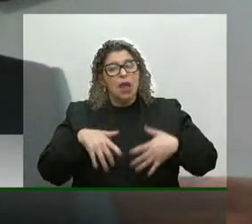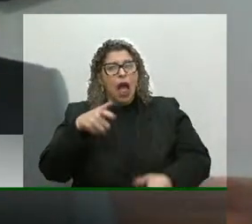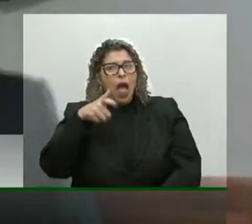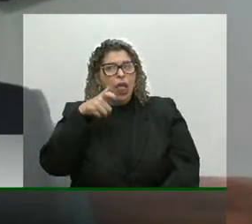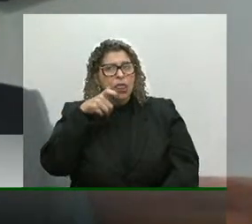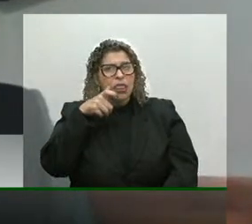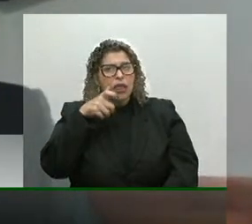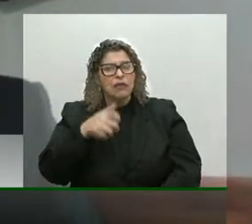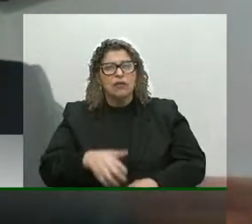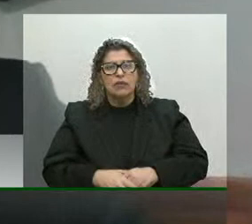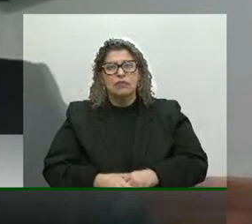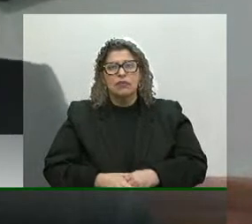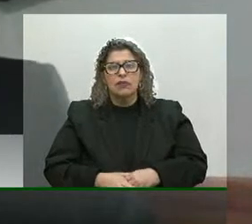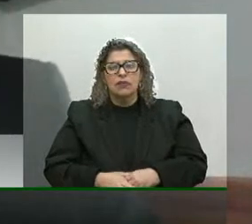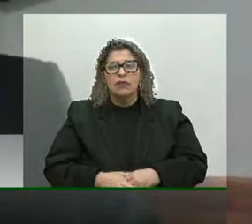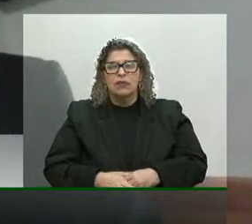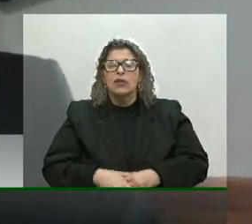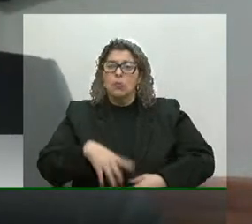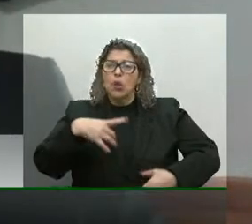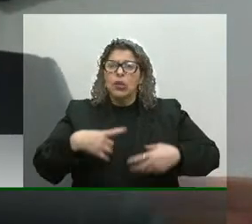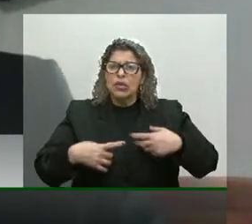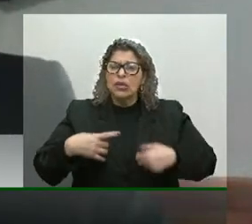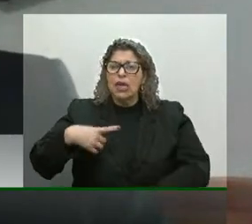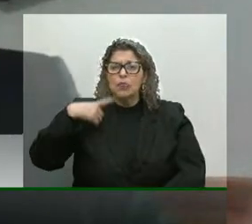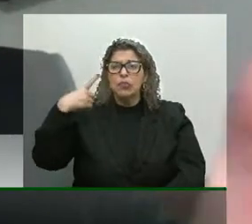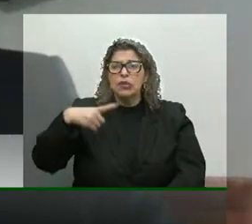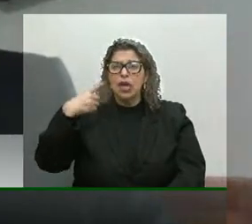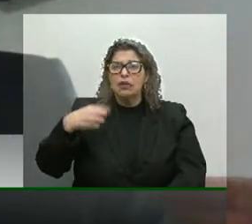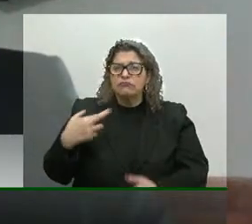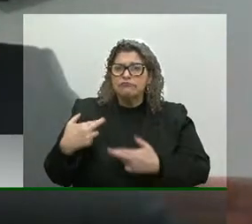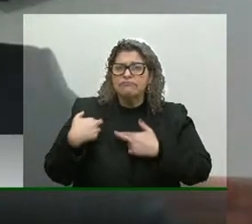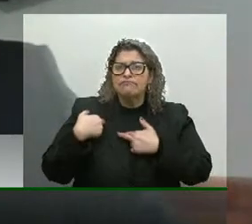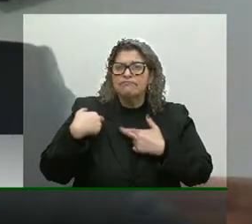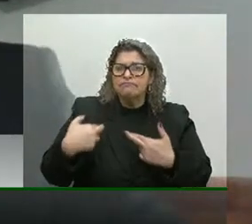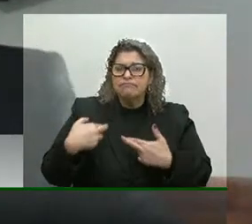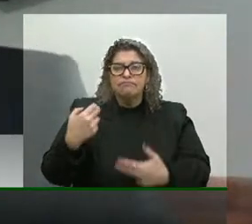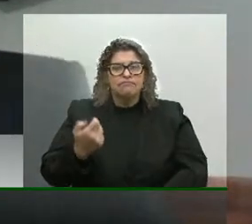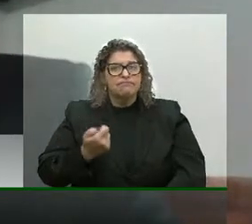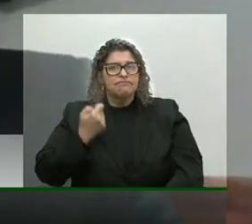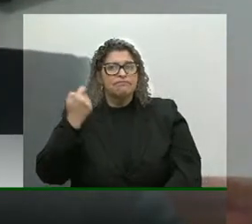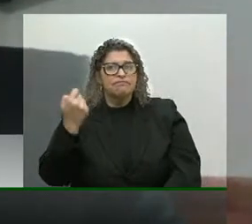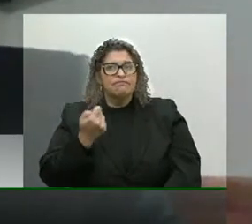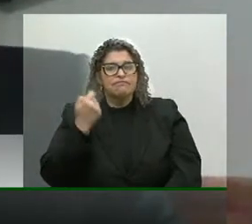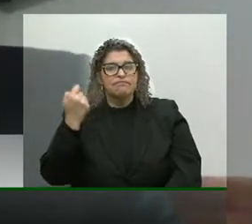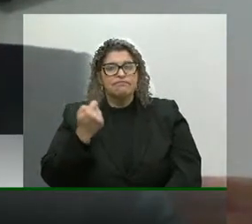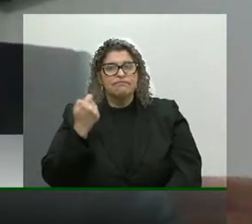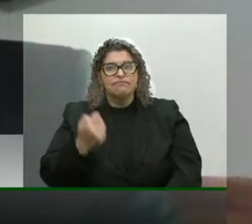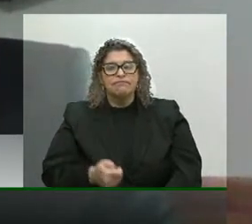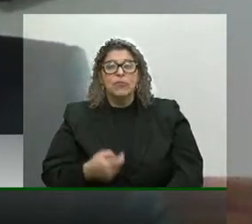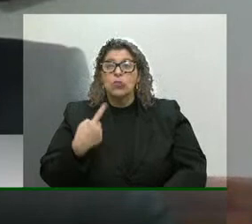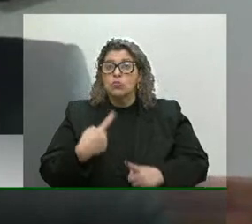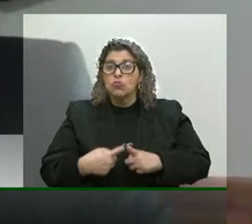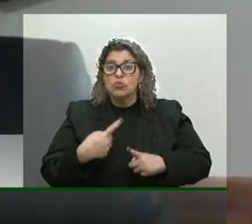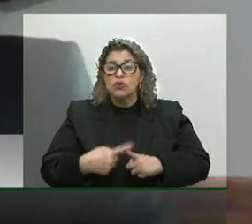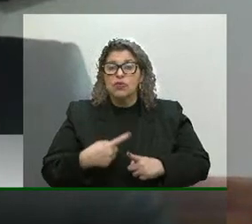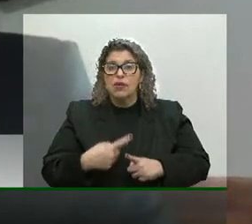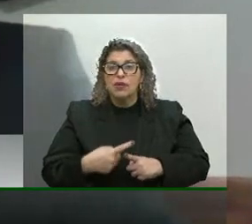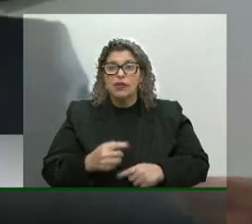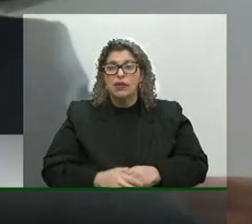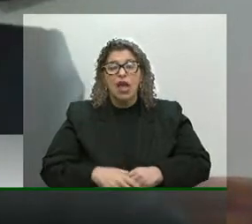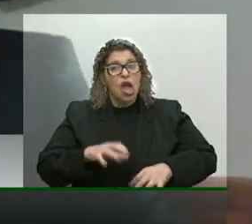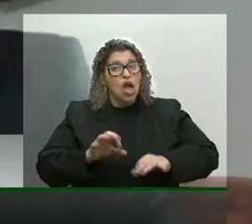atenta, que bom que temos deputados e deputadas responsáveis com o Rio Grande do Sul, porque ia ser